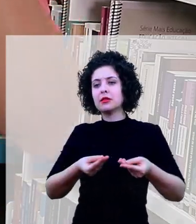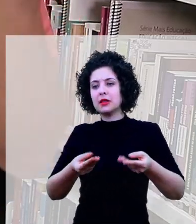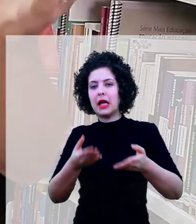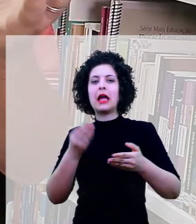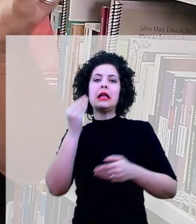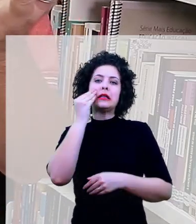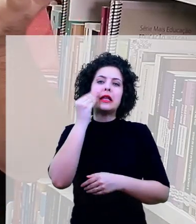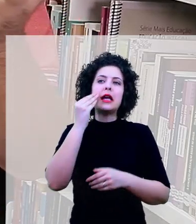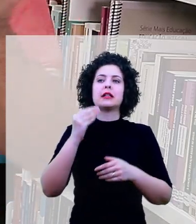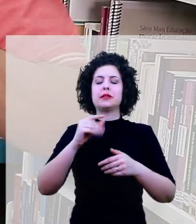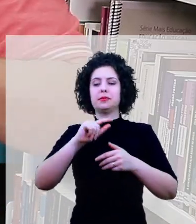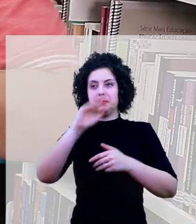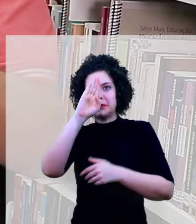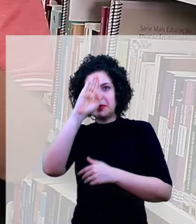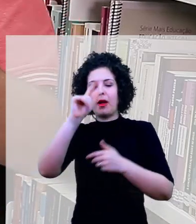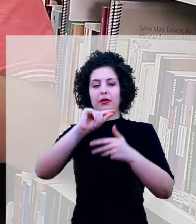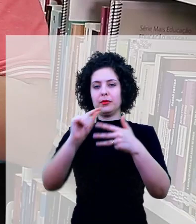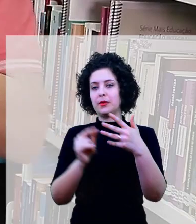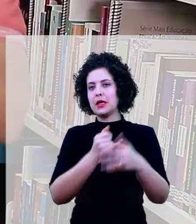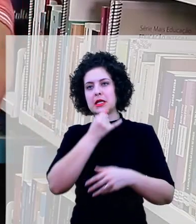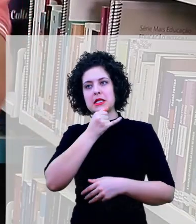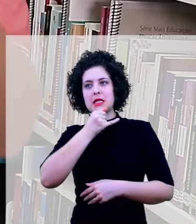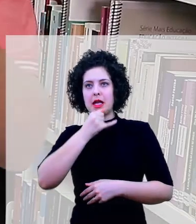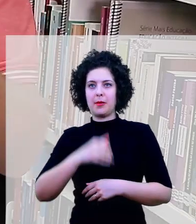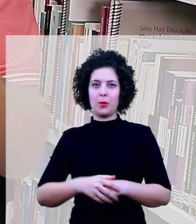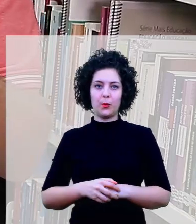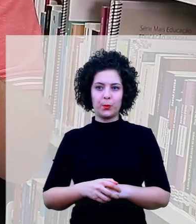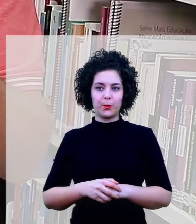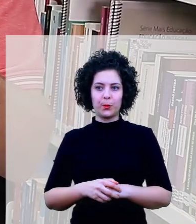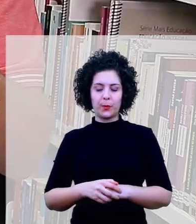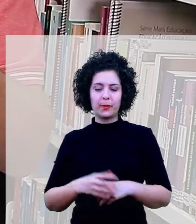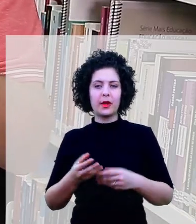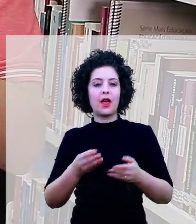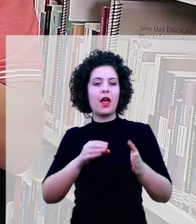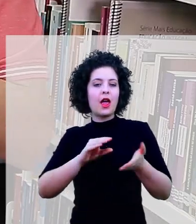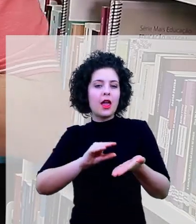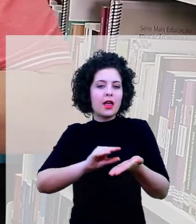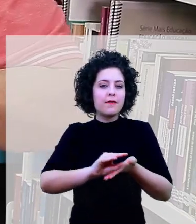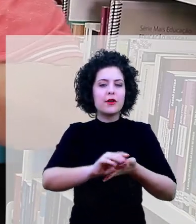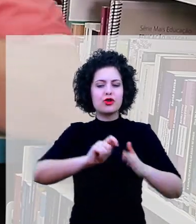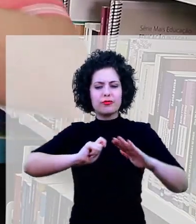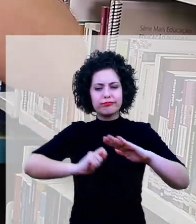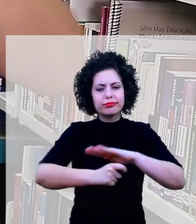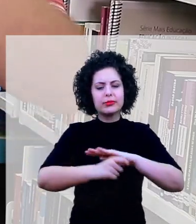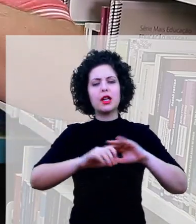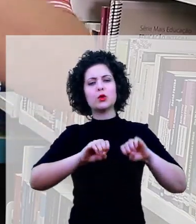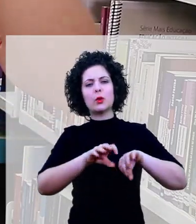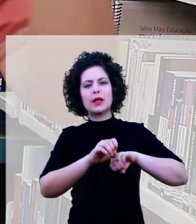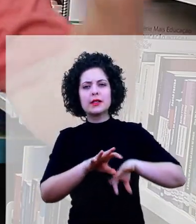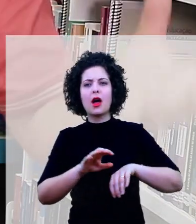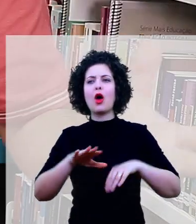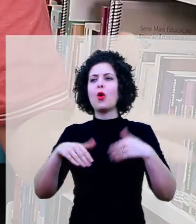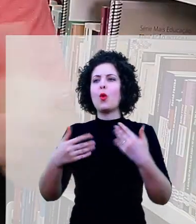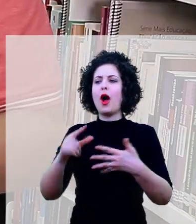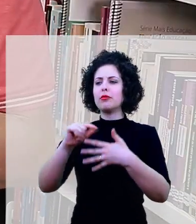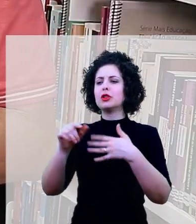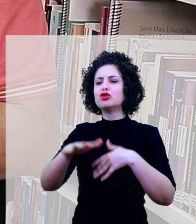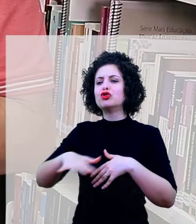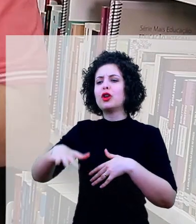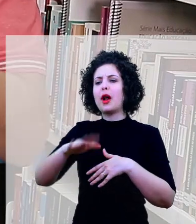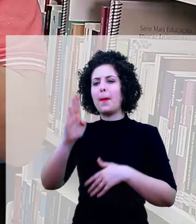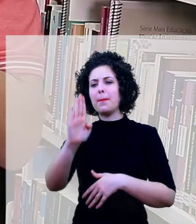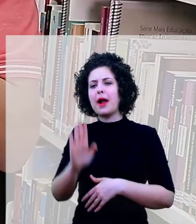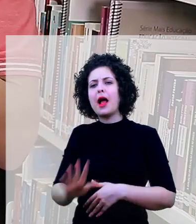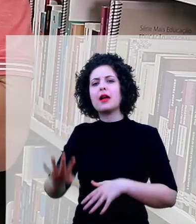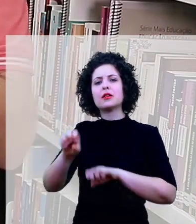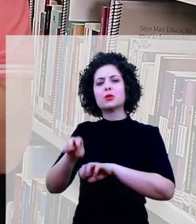equacionar as grandes questões, né? Por exemplo, quanto nós vamos investir em educação, quais são as diretrizes gerais da educação